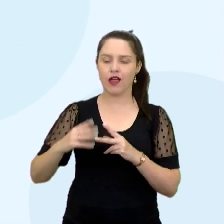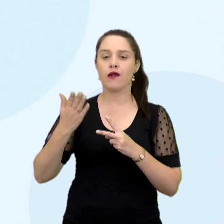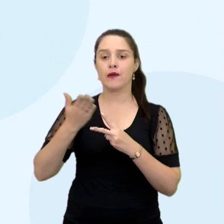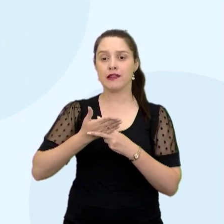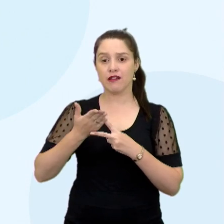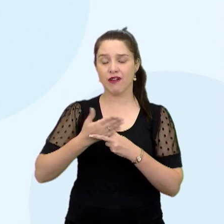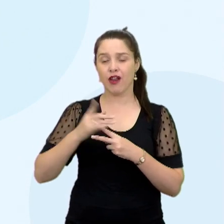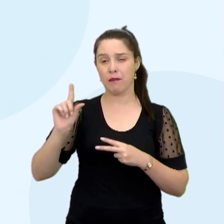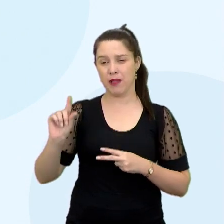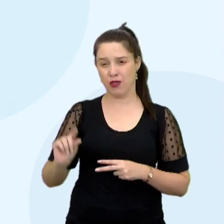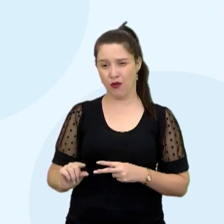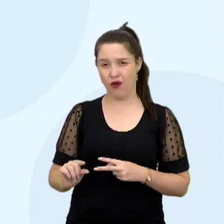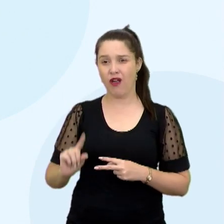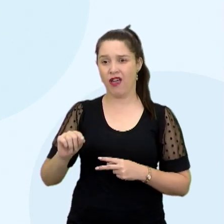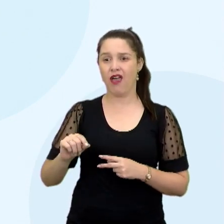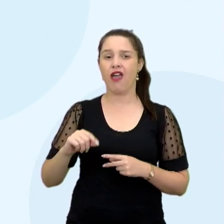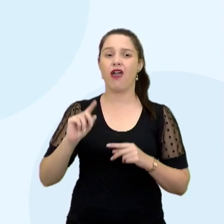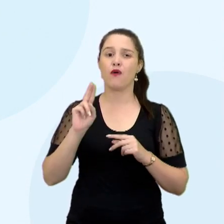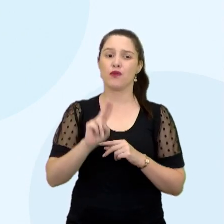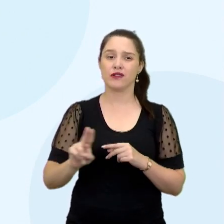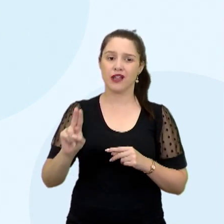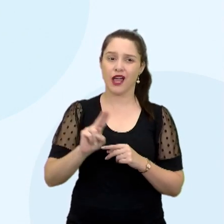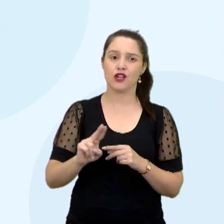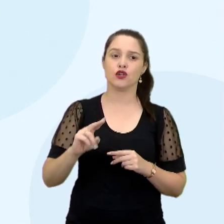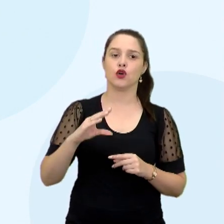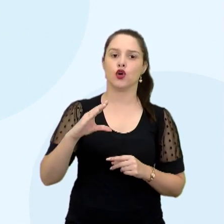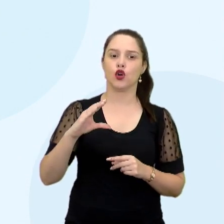menores, denominados aí unidades